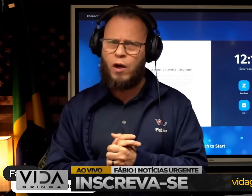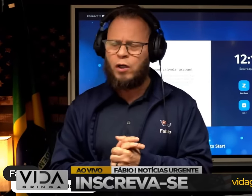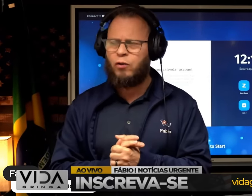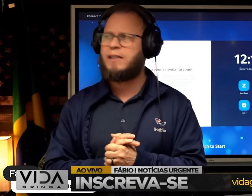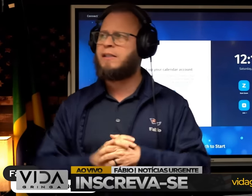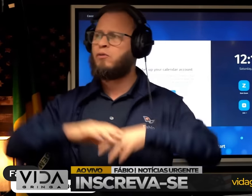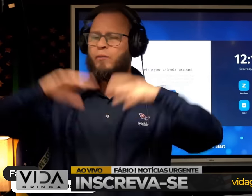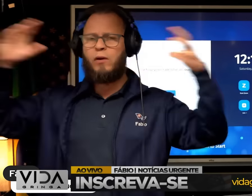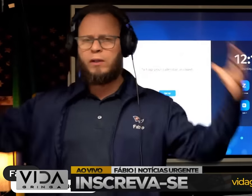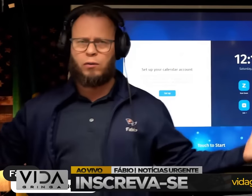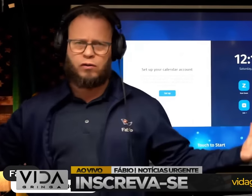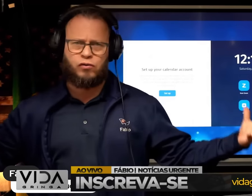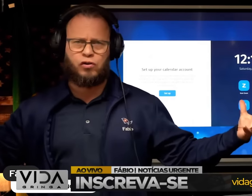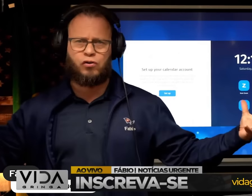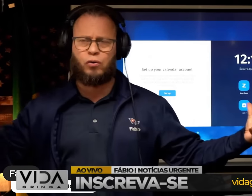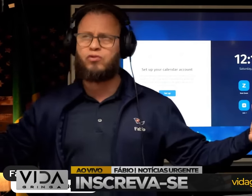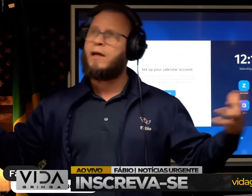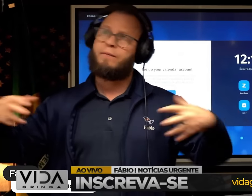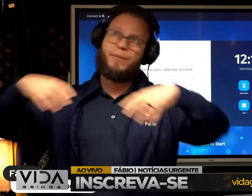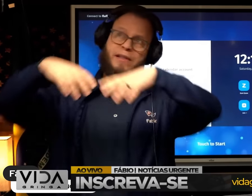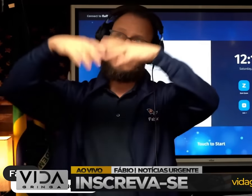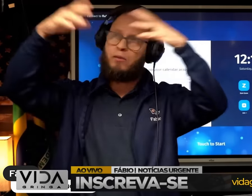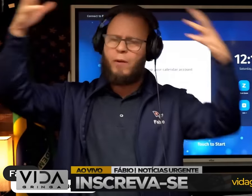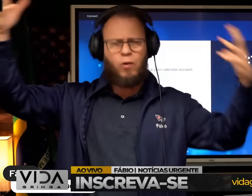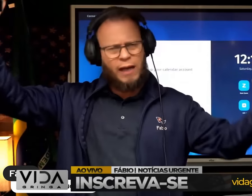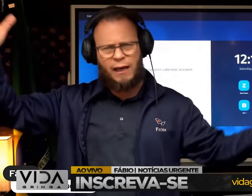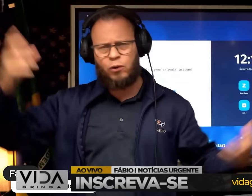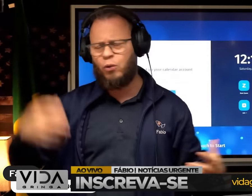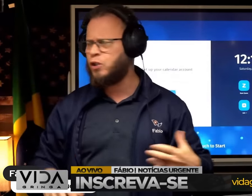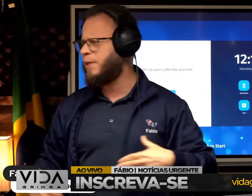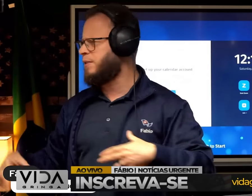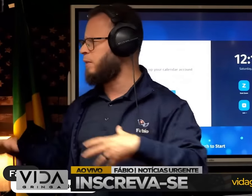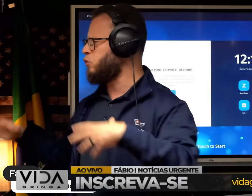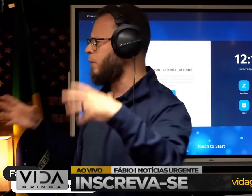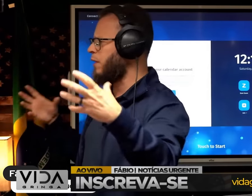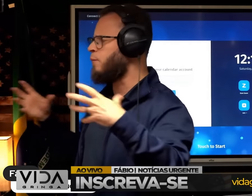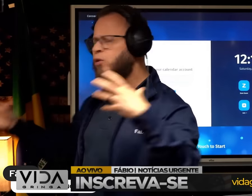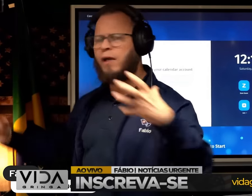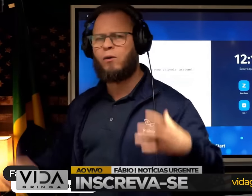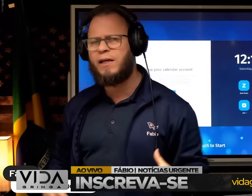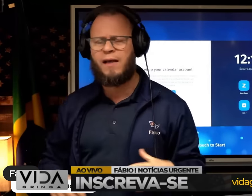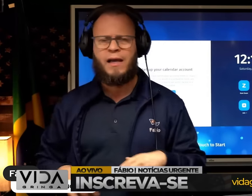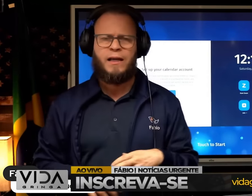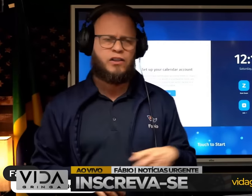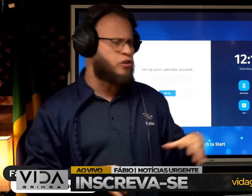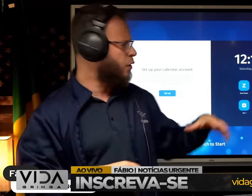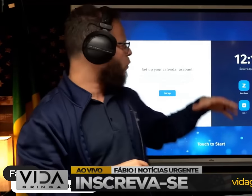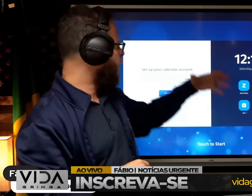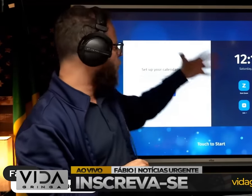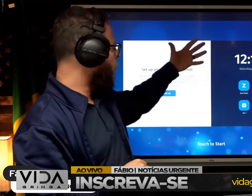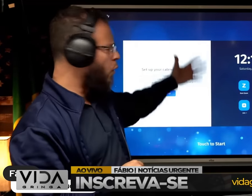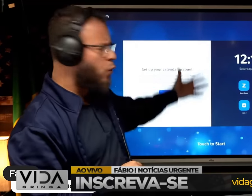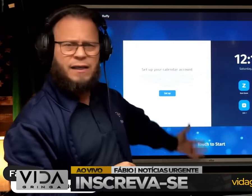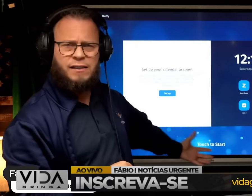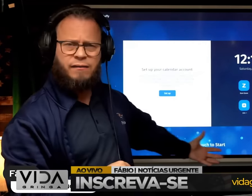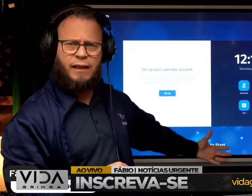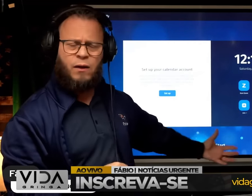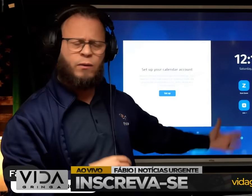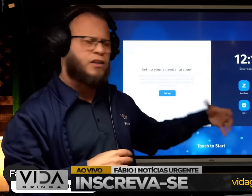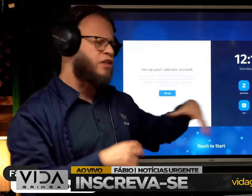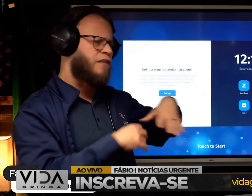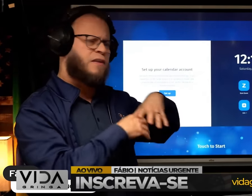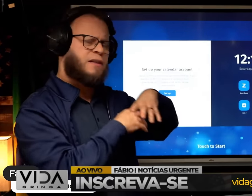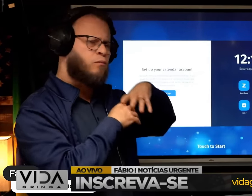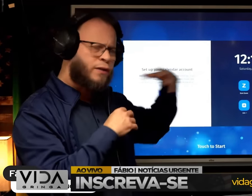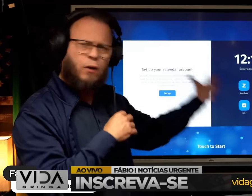vidagringapix@gmail.com. Nós estamos melhorando nossos estudos, precisamos melhorar a luz, precisamos melhorar muita coisa. A gente já conseguiu arrumar esse telão,